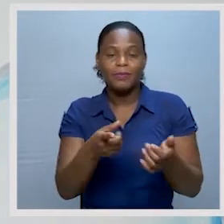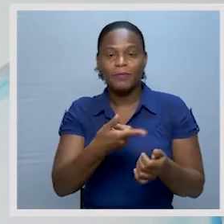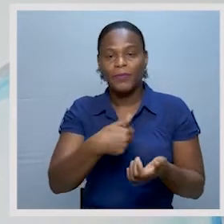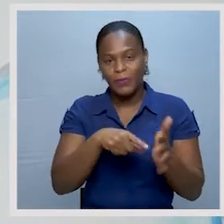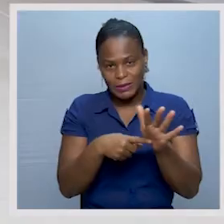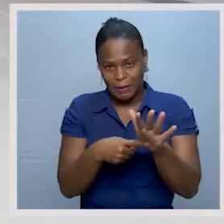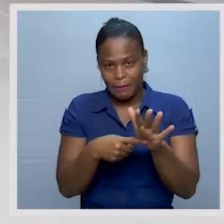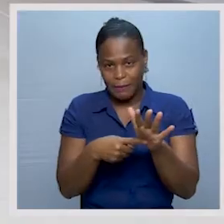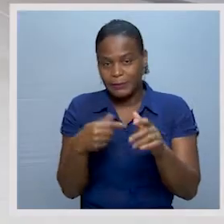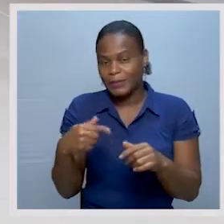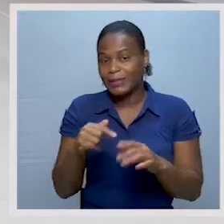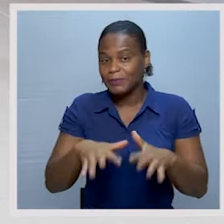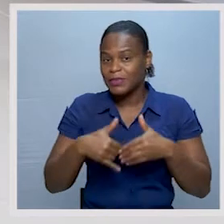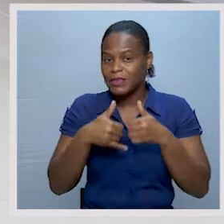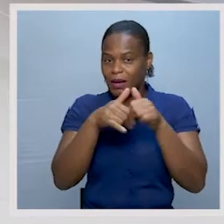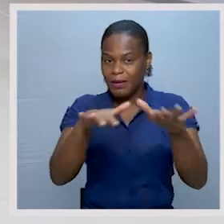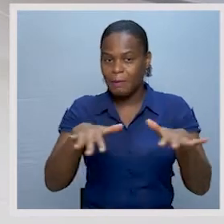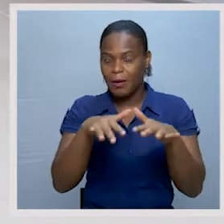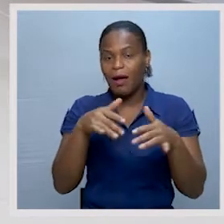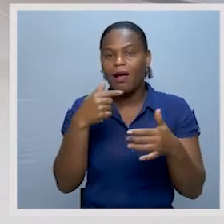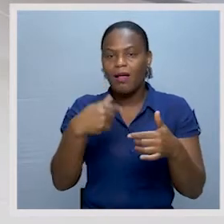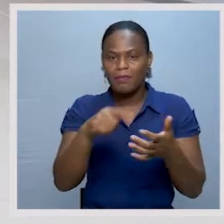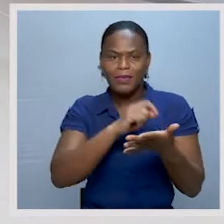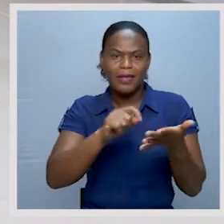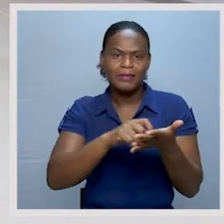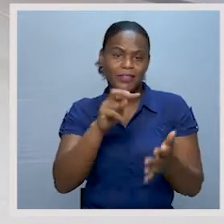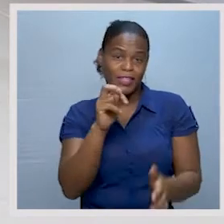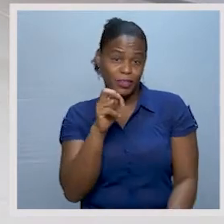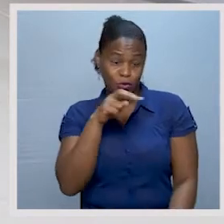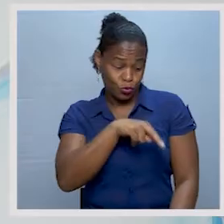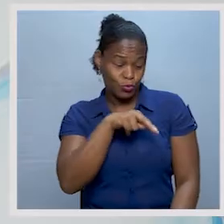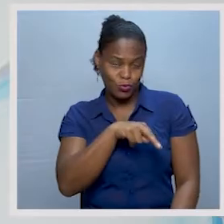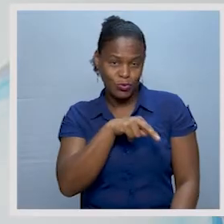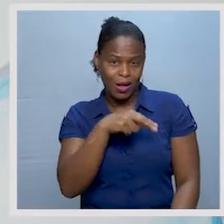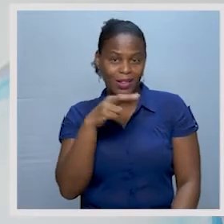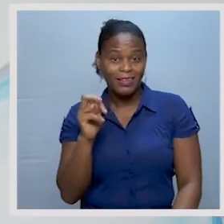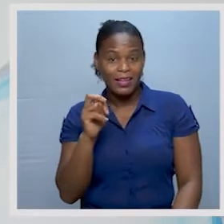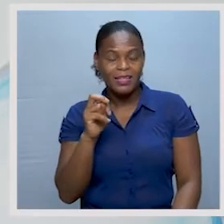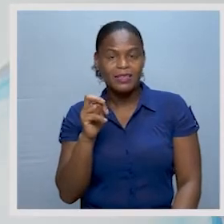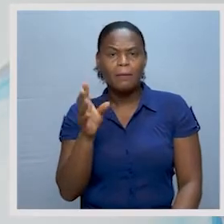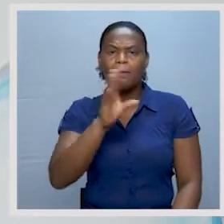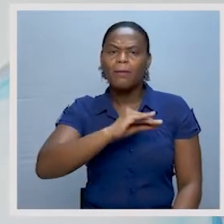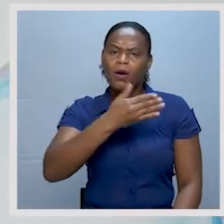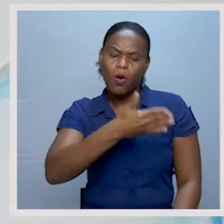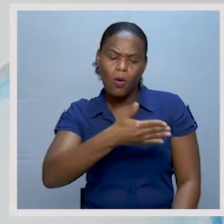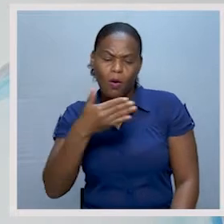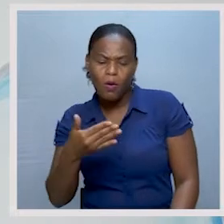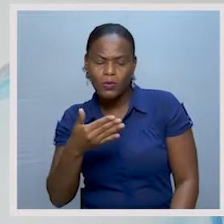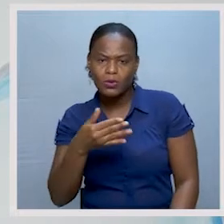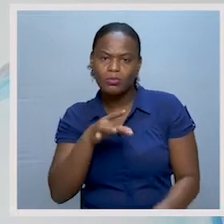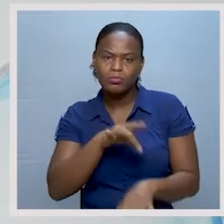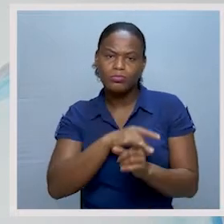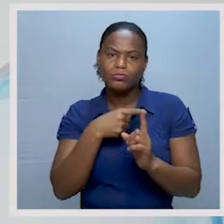exemplo. Na cidade da Praia, registrou no dia 3 de junho mais 11 casos